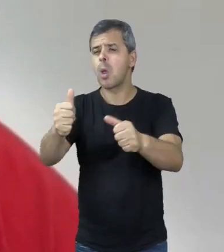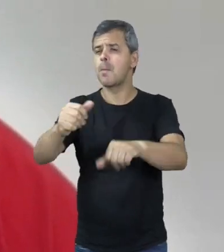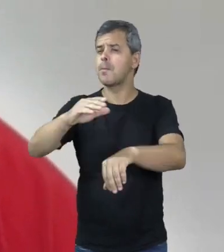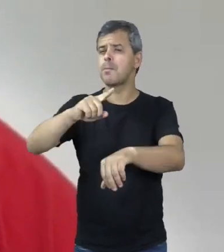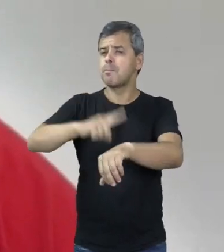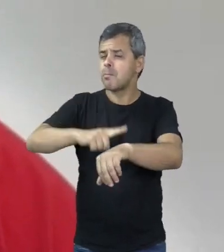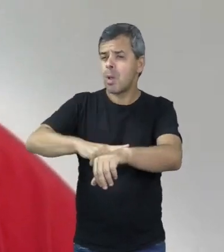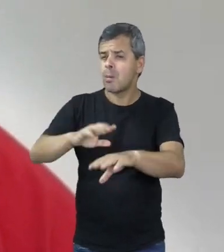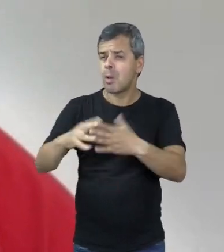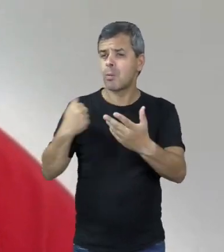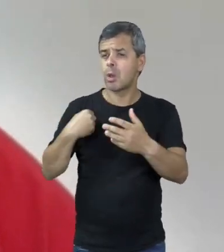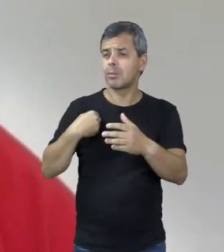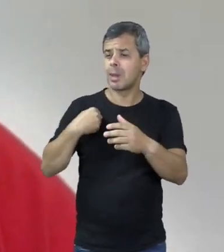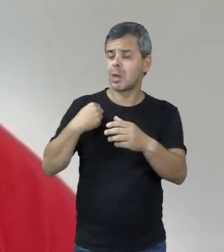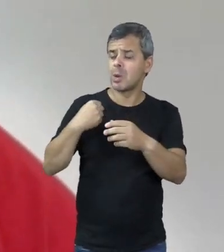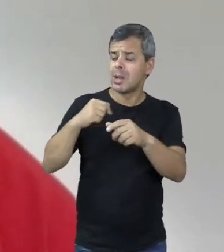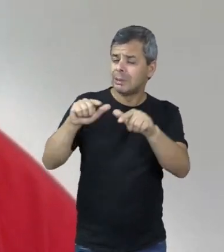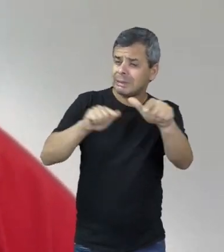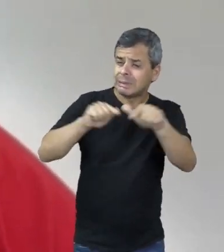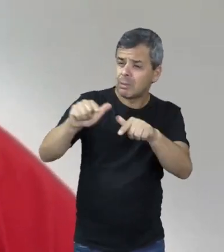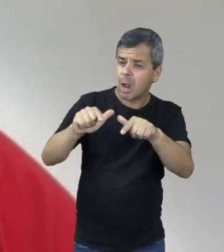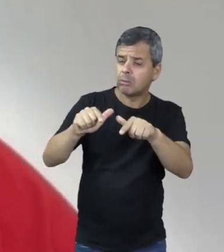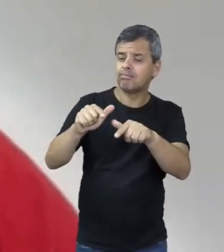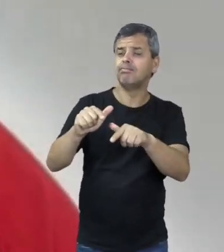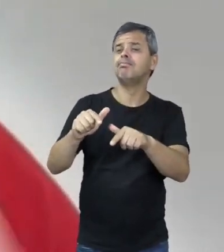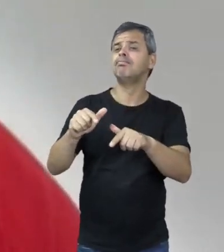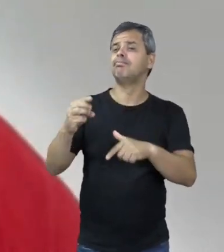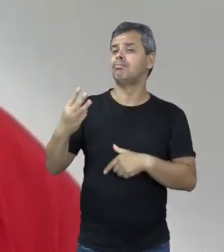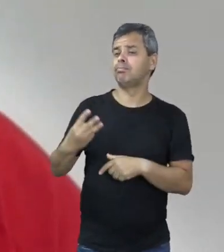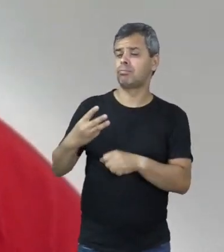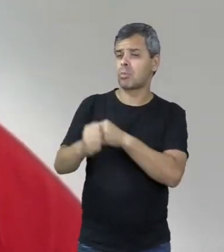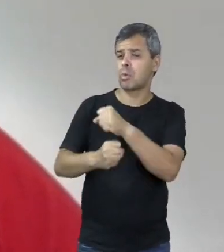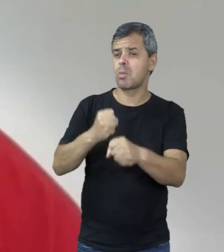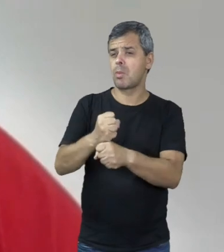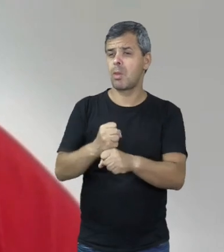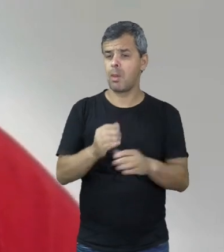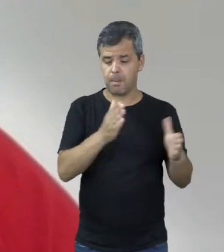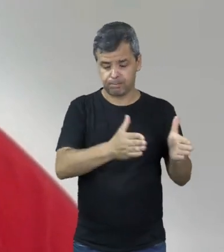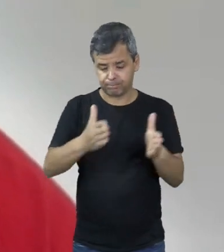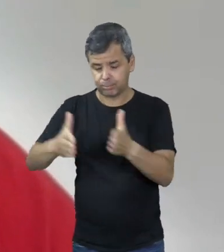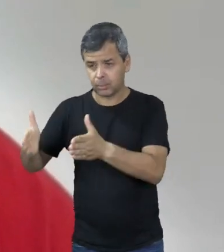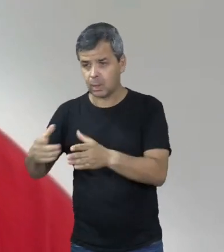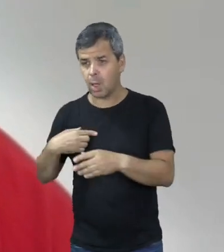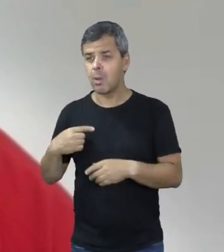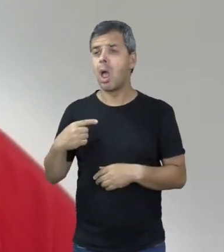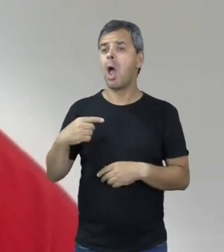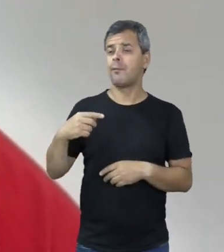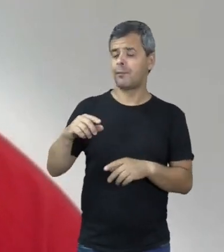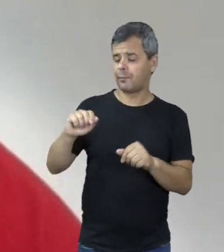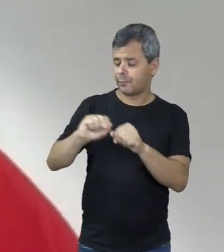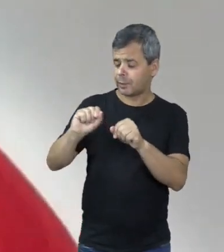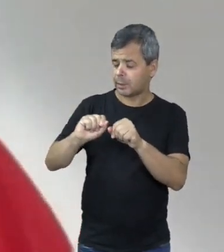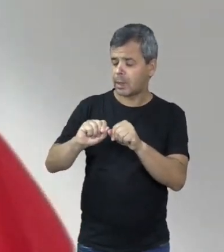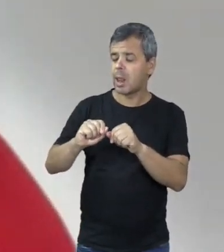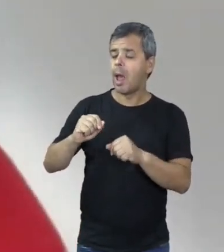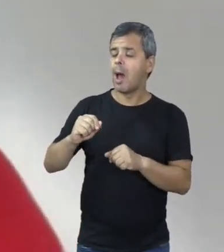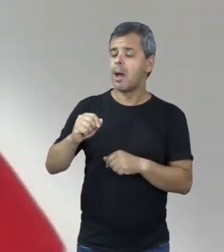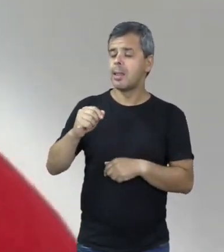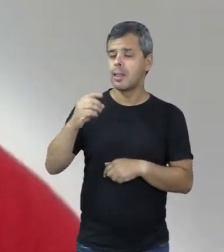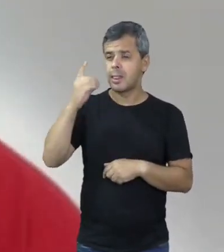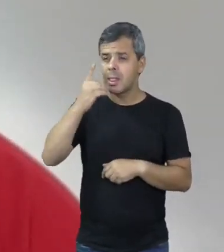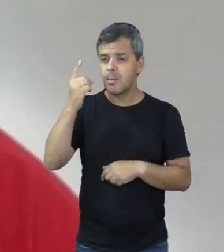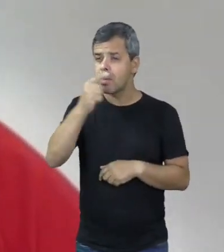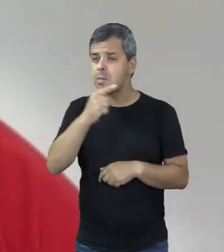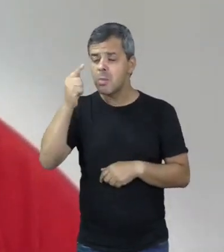na sua terceira gestão, com muito gás. Eu estou aqui muito bairrista, mas falei da nossa deputada federal do Paraná, Gleice Hoffmann, Janja,